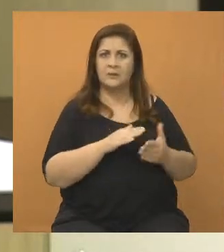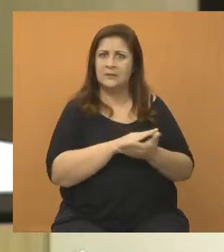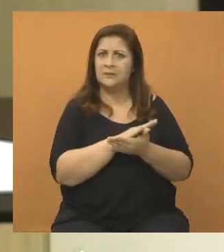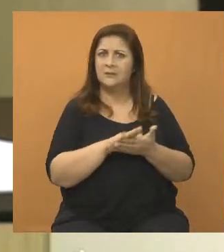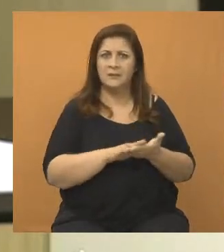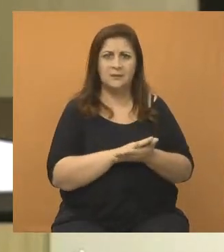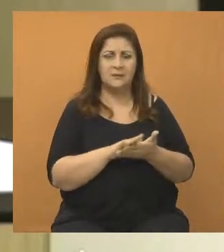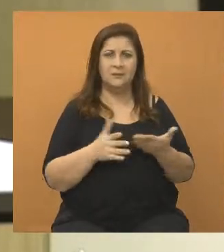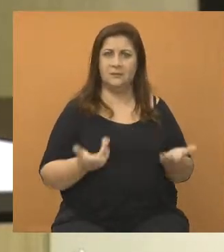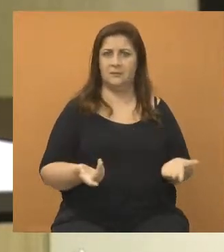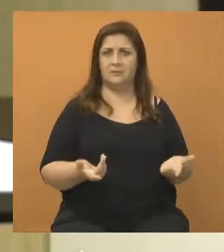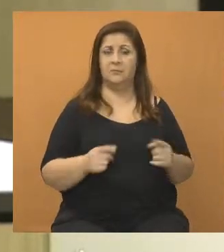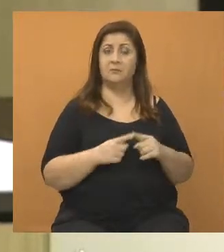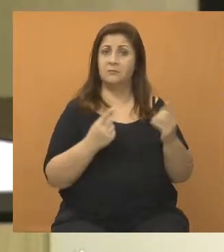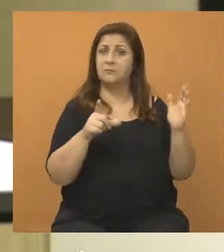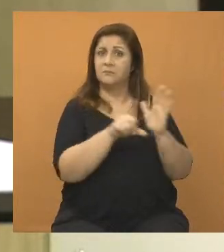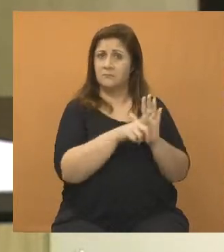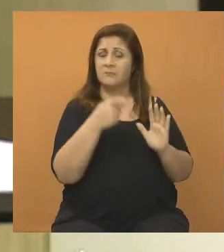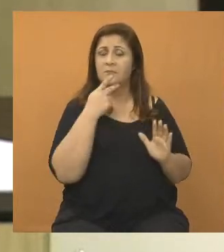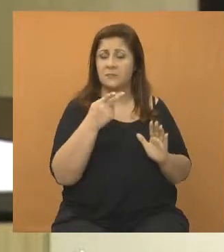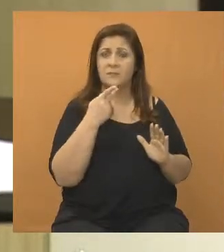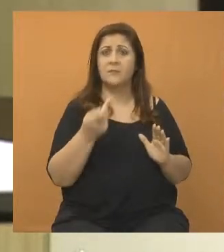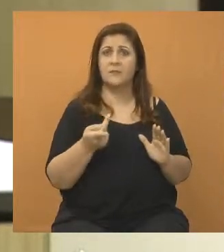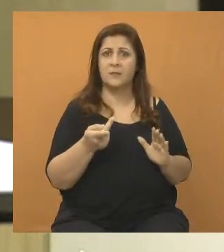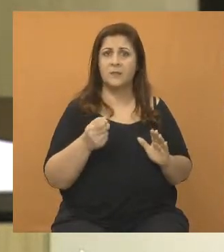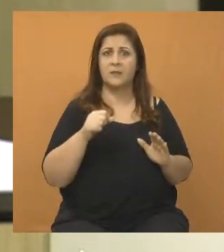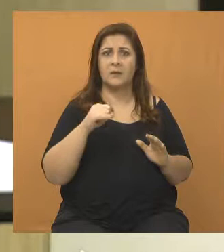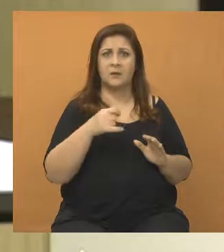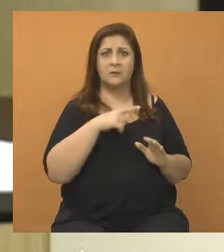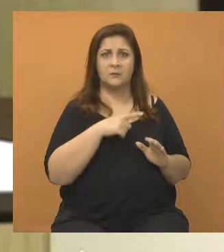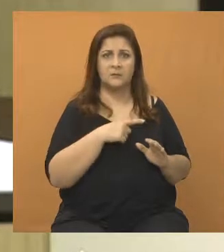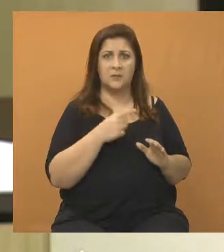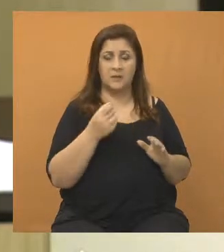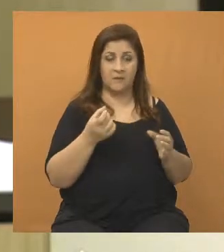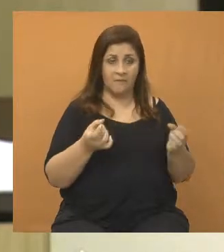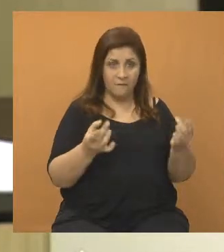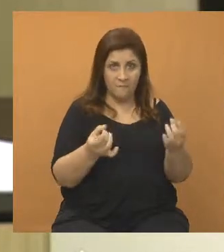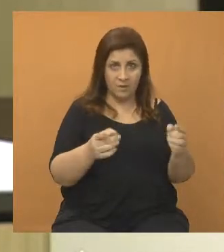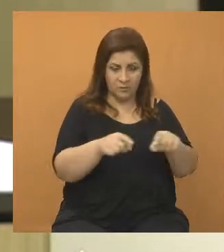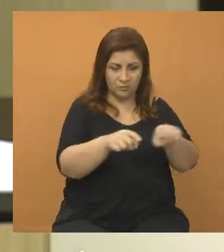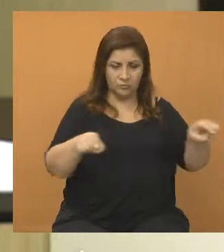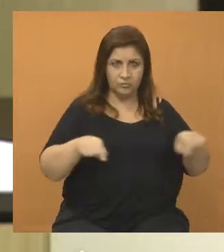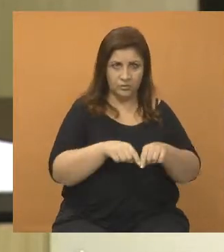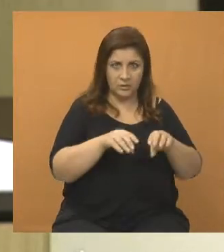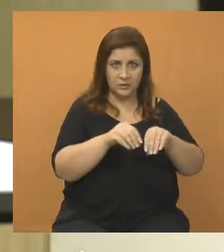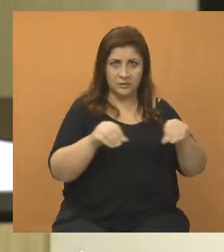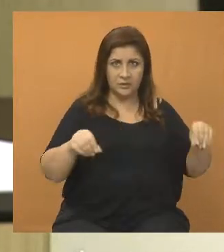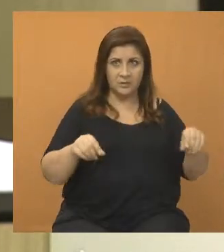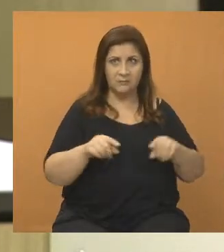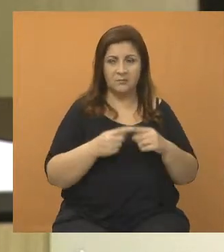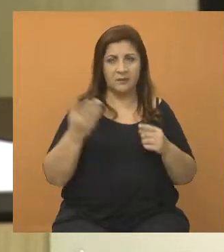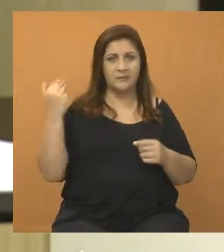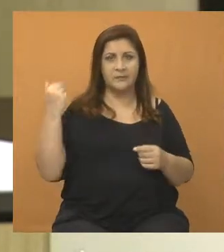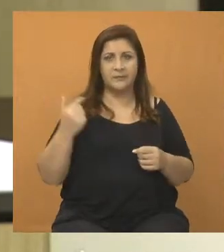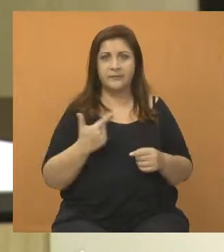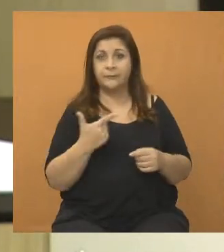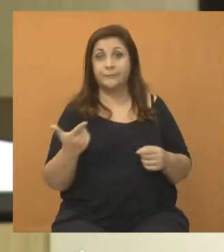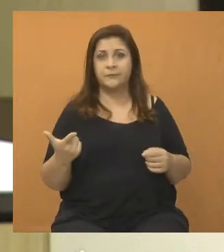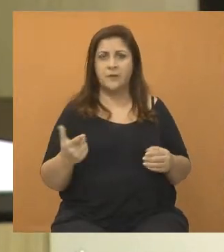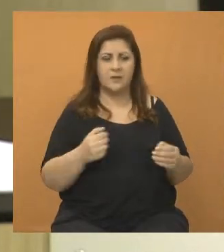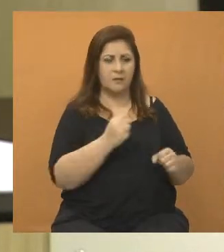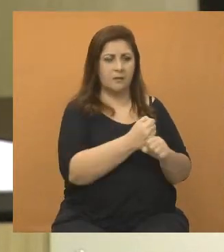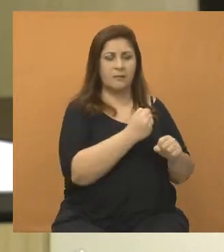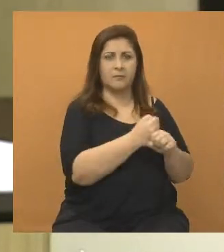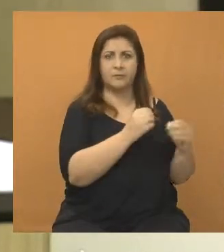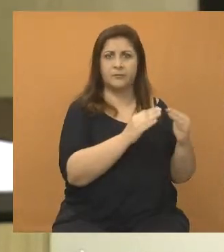bem nítido a lei quando você pega 2% do loteamento, que é para investir em moradia. Sim. Né? Então, a gente fica até um